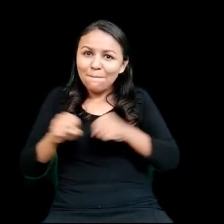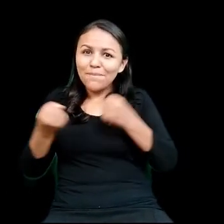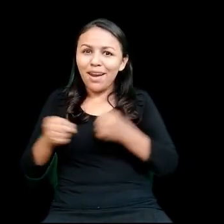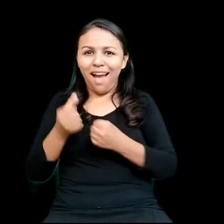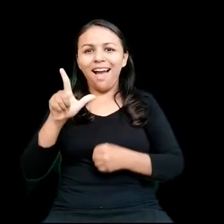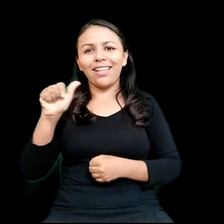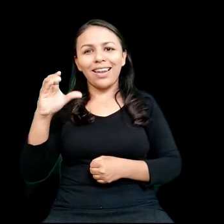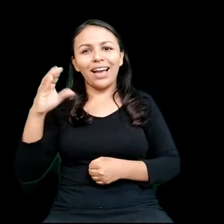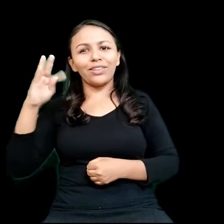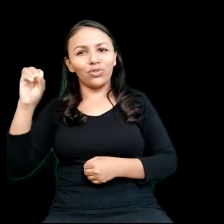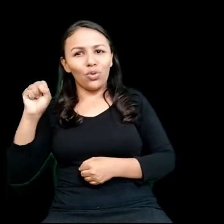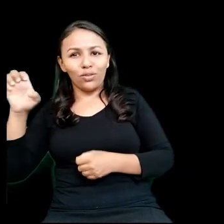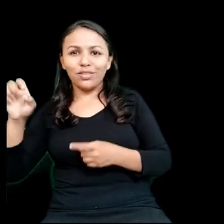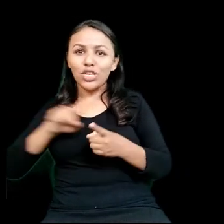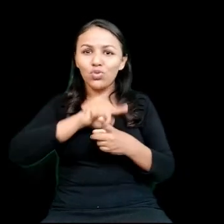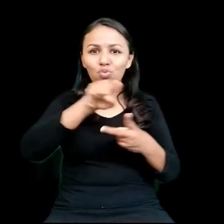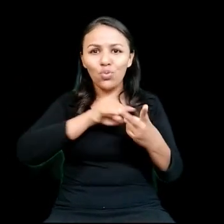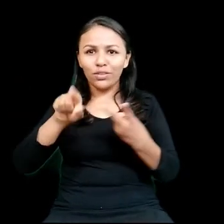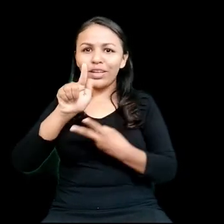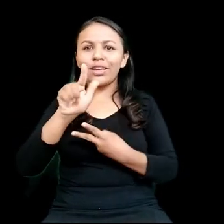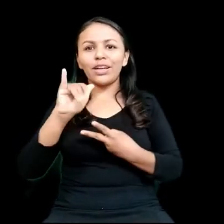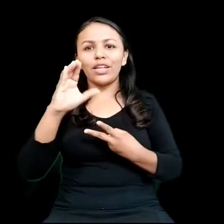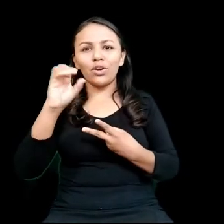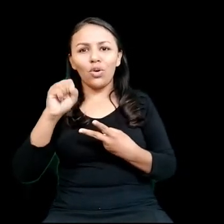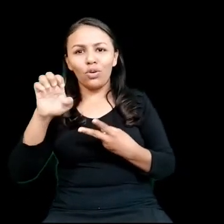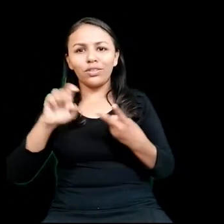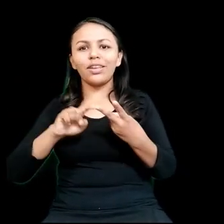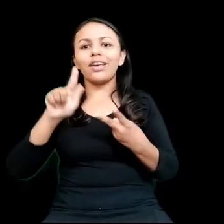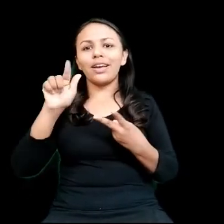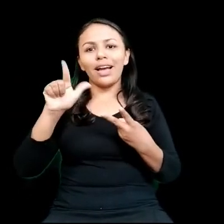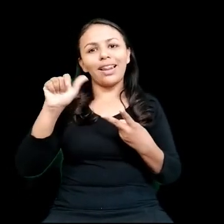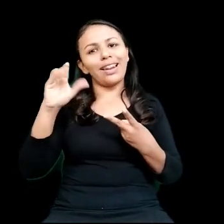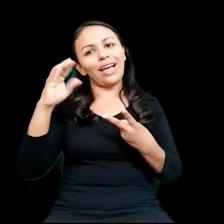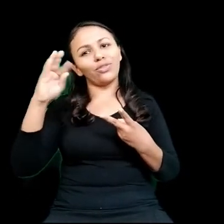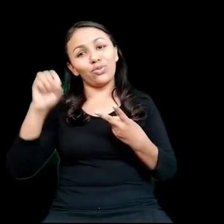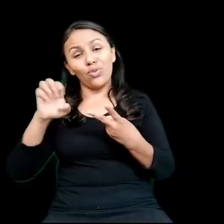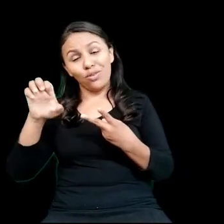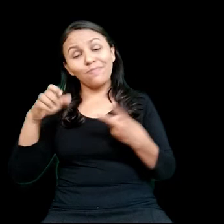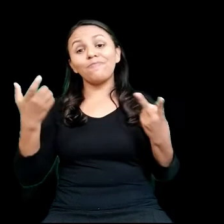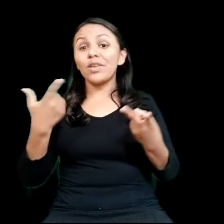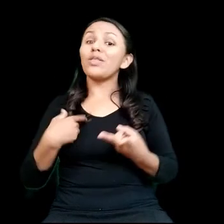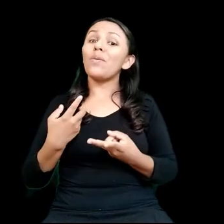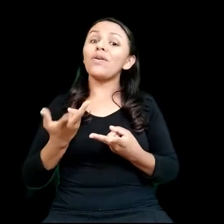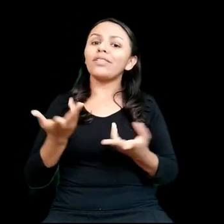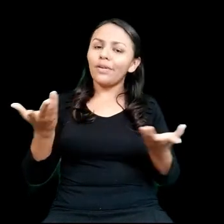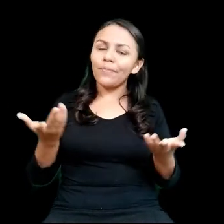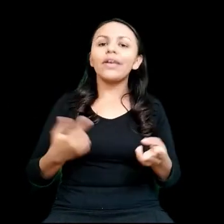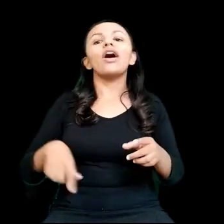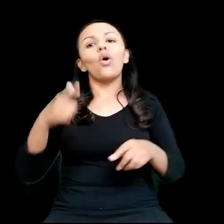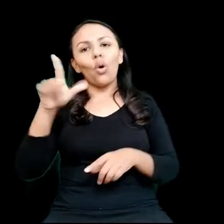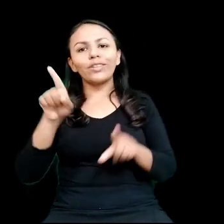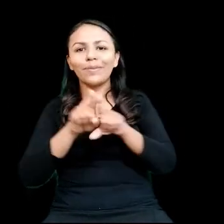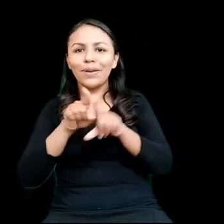essa lactose em glicose e galactose. E aí você tem a maltose, que